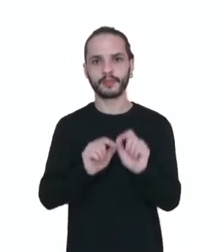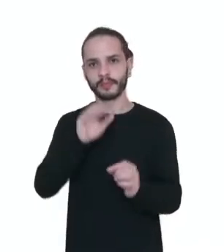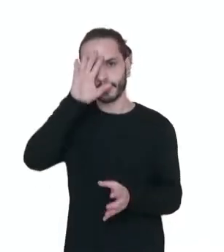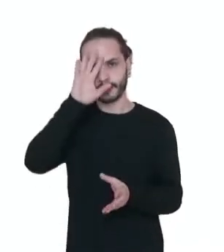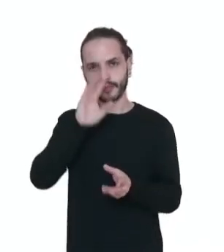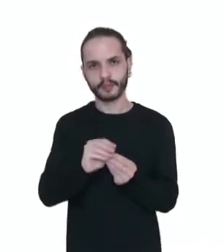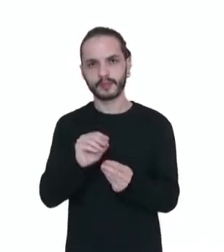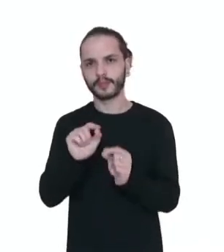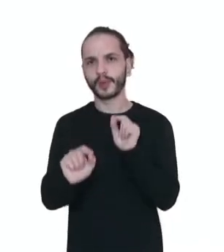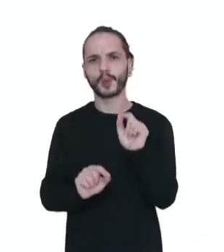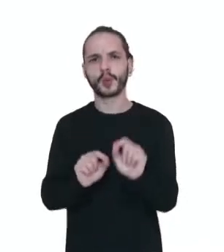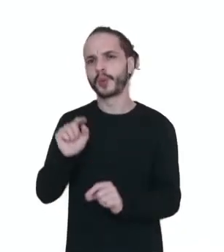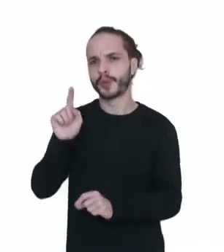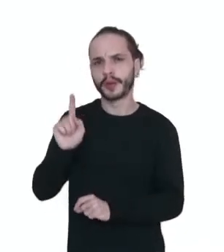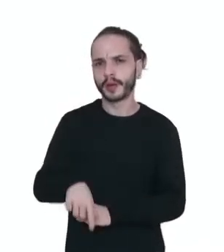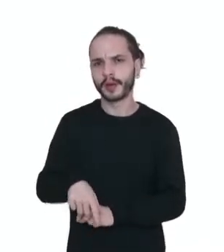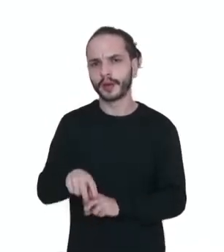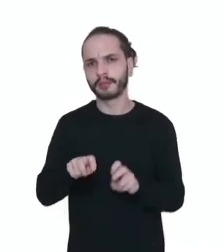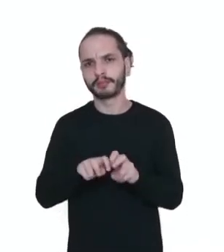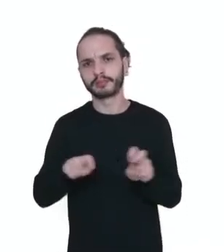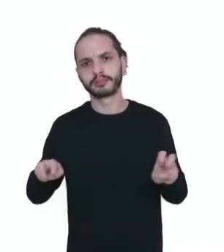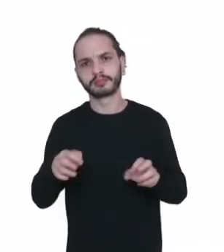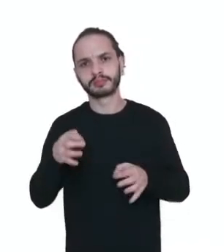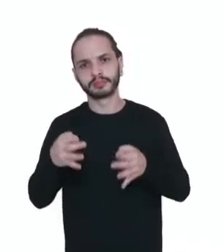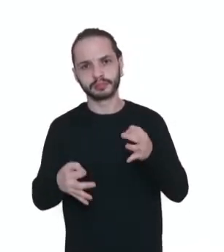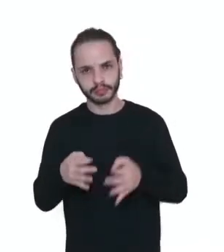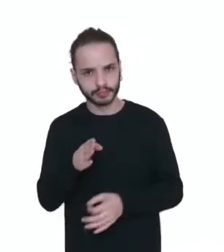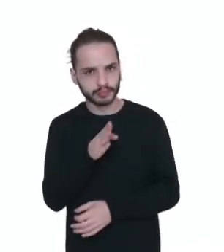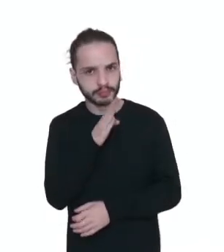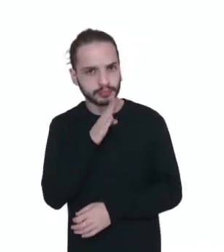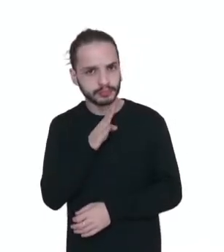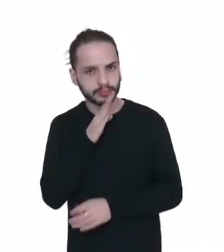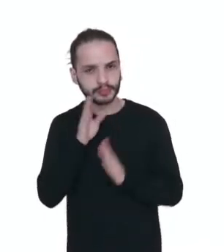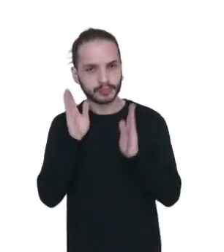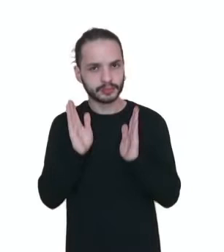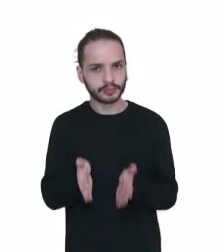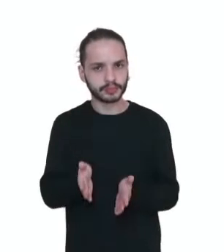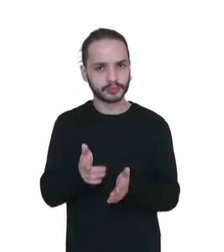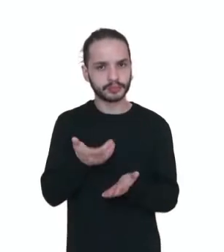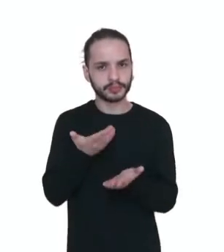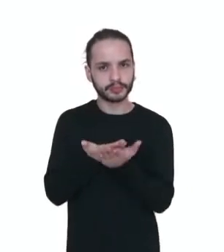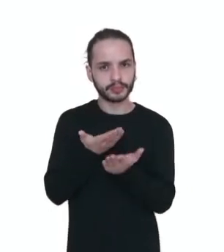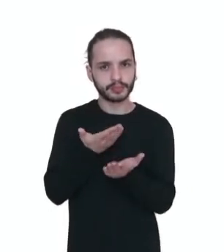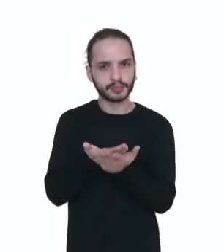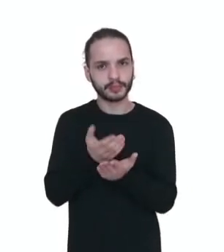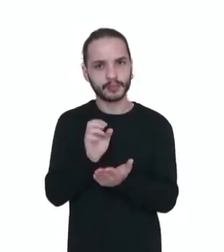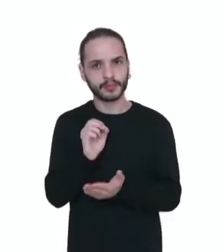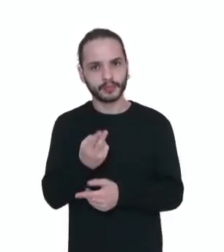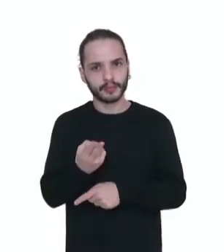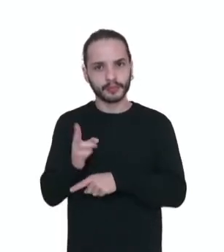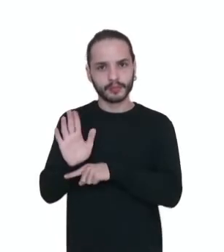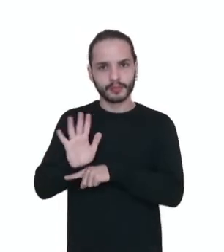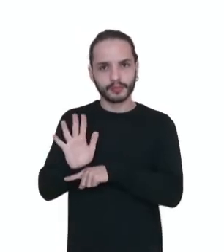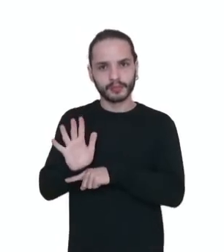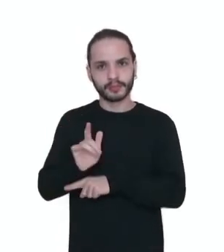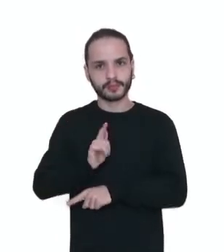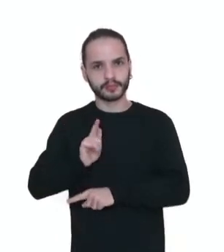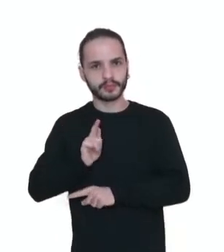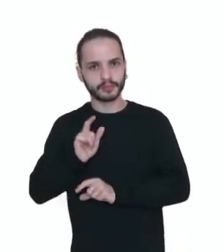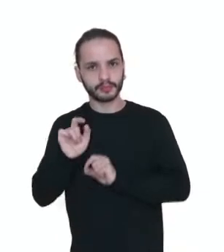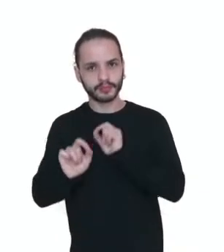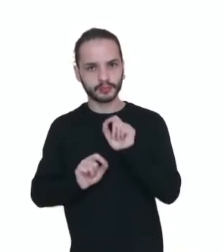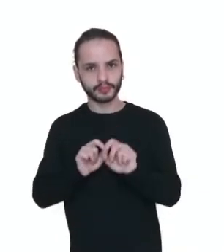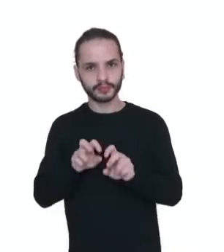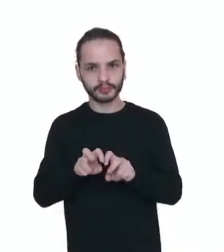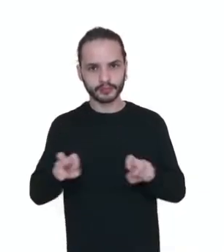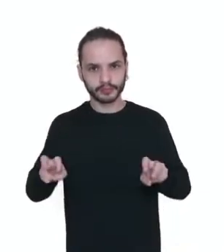júri simulado. Será que vocês já ouviram falar mesmo? Já assistiram a algum filme que mostrou uma cena de júri simulado? Né, de